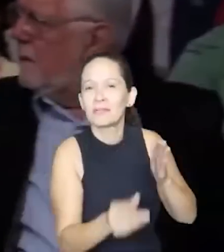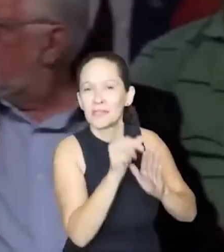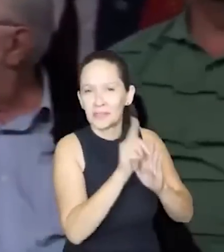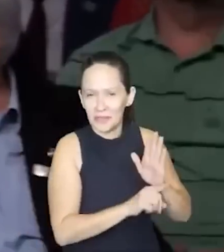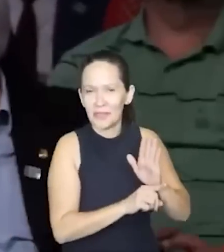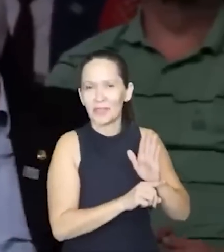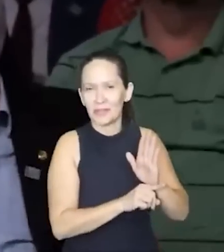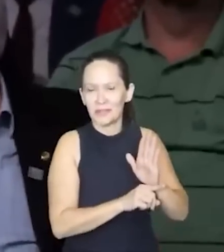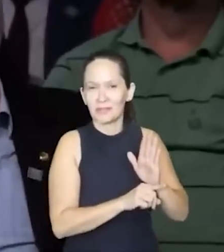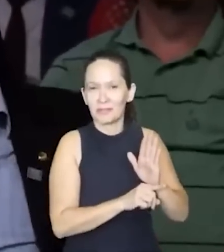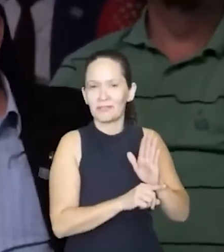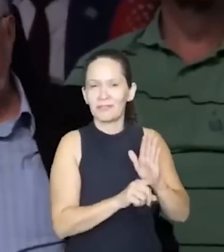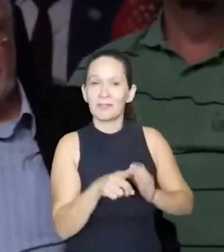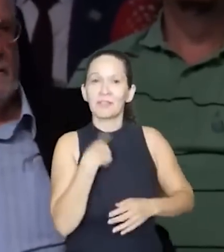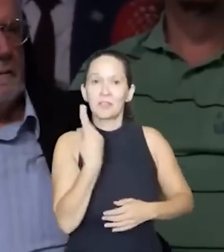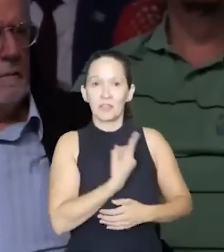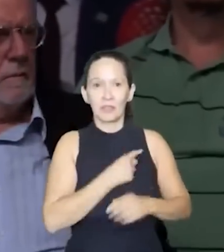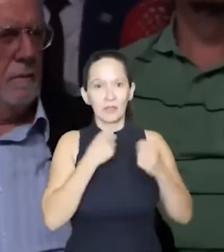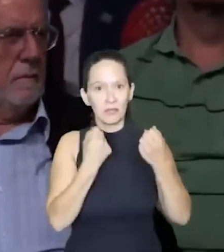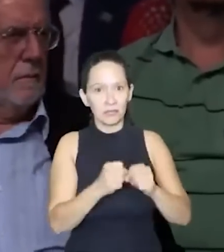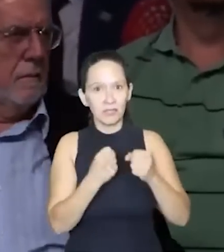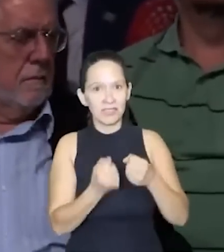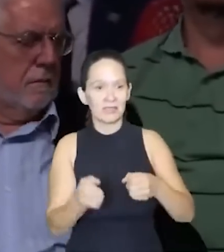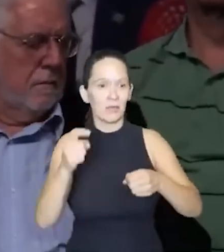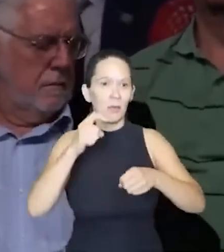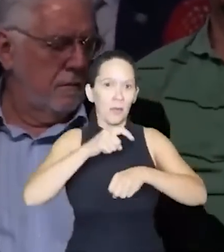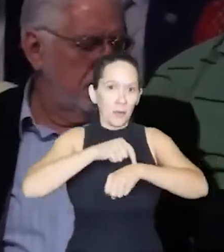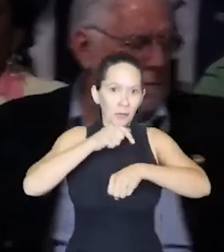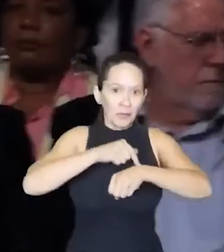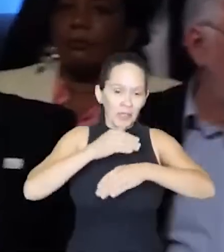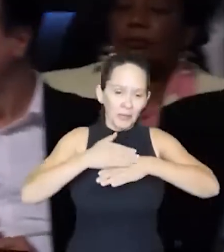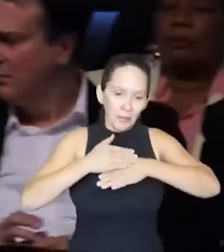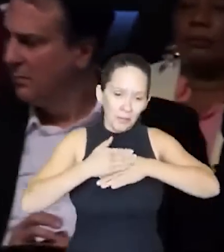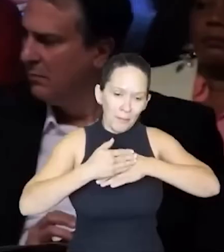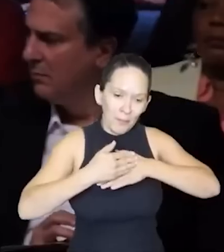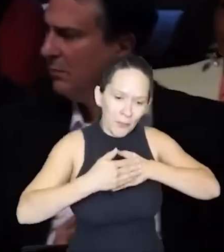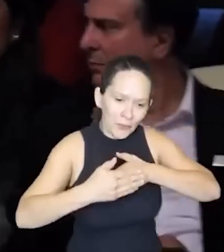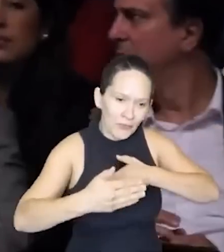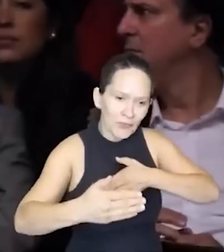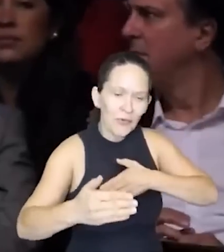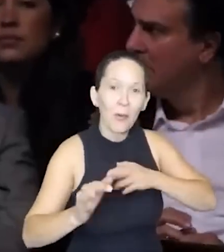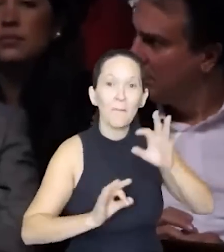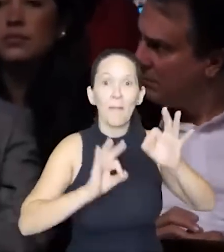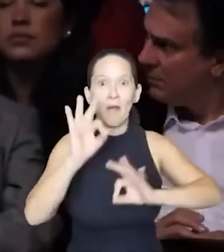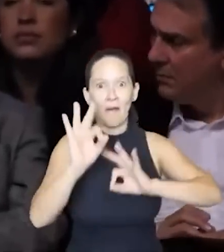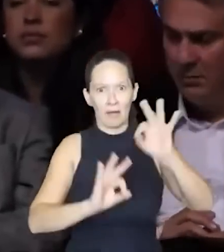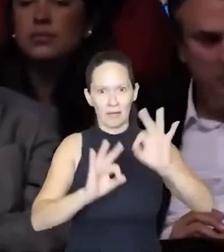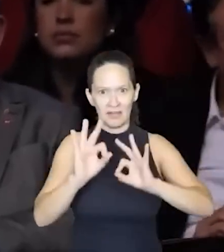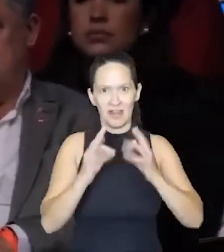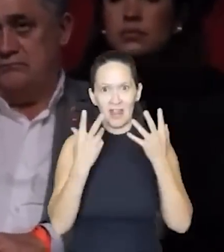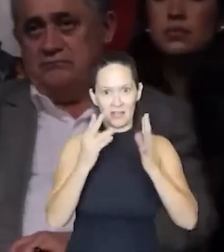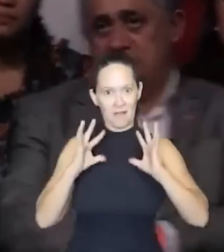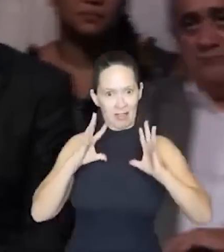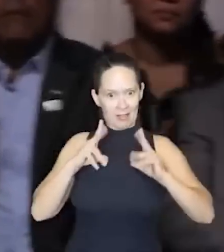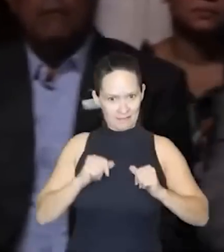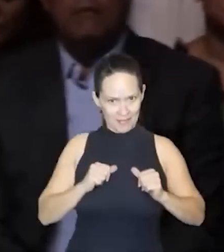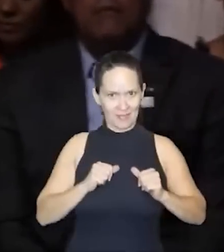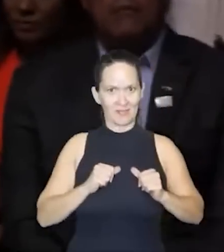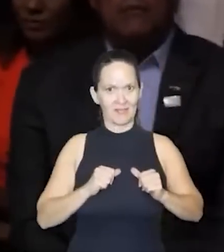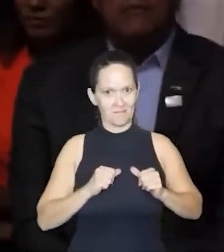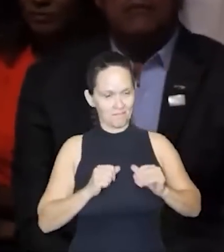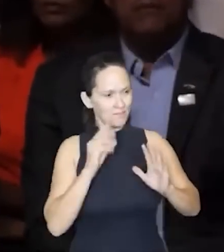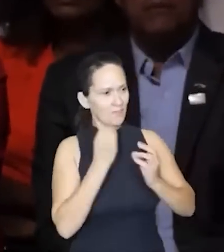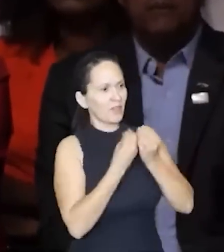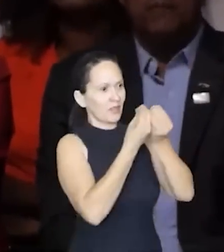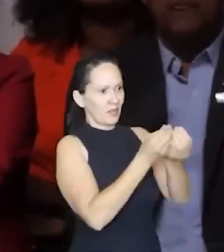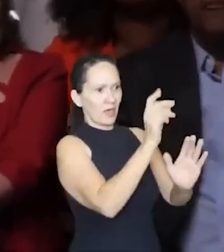e que nós vamos ter que levar um tempo para fazer um processo de limpeza e fazer com que aquelas